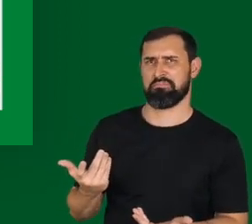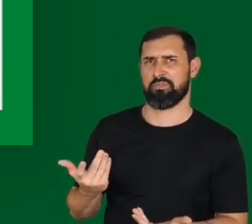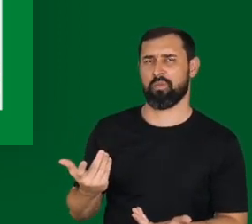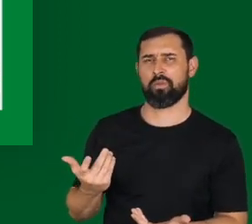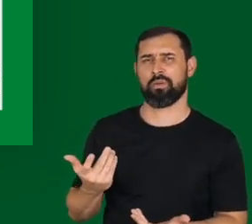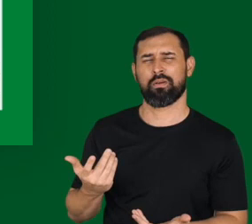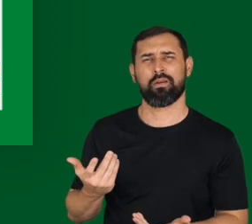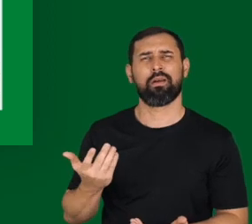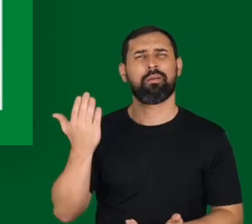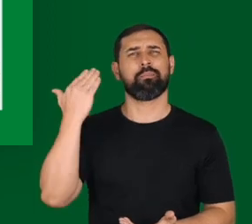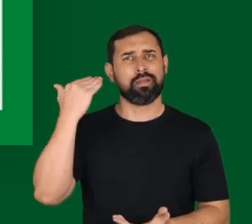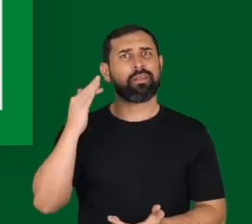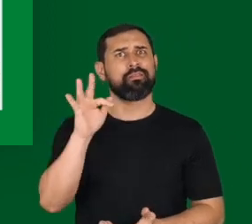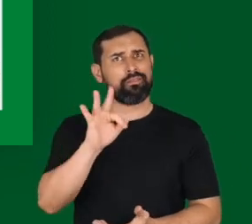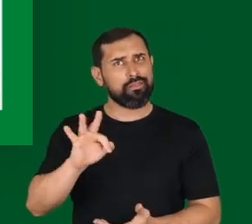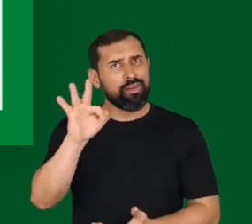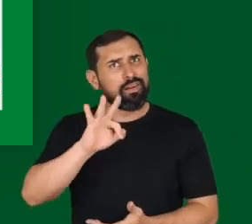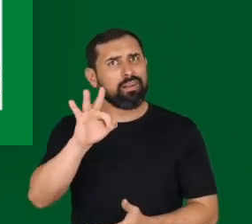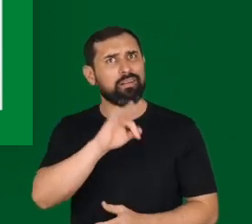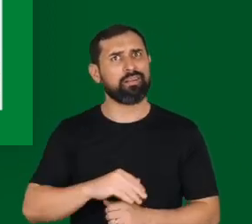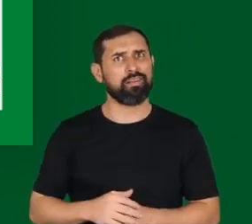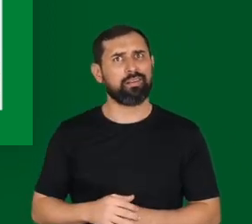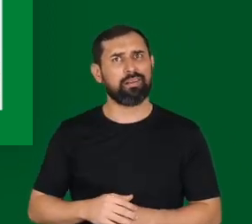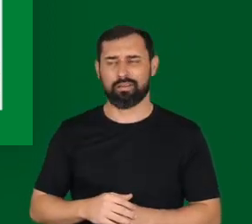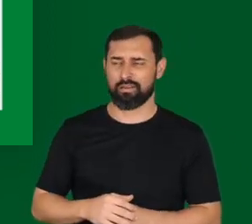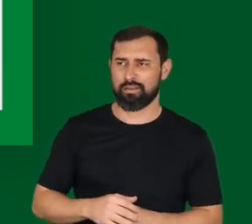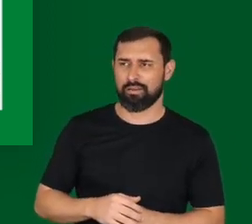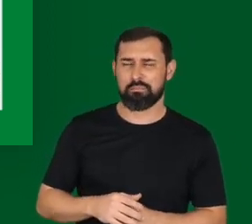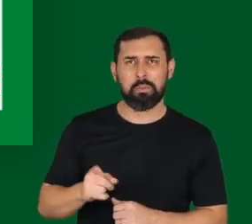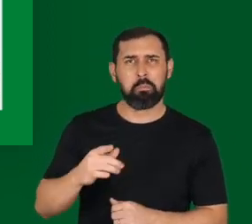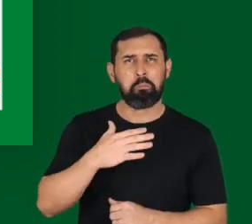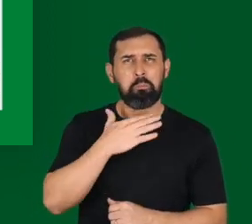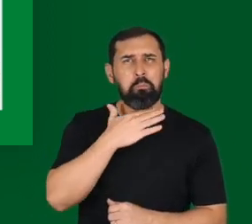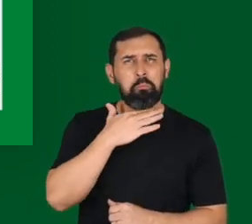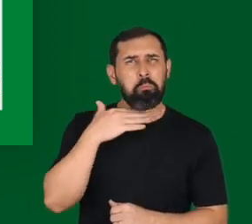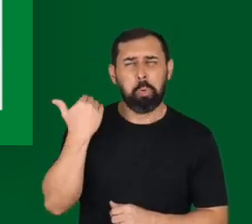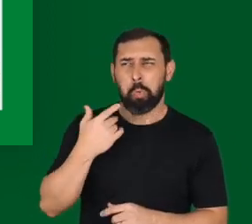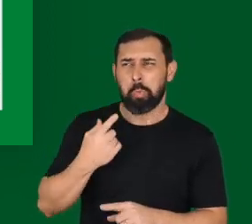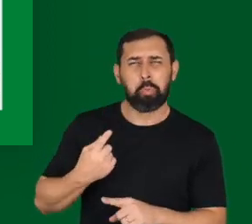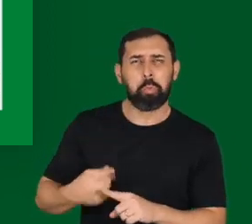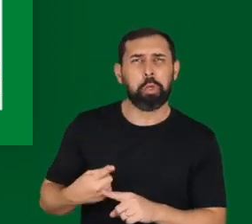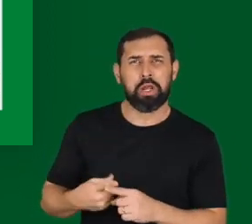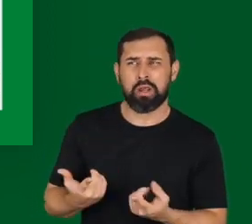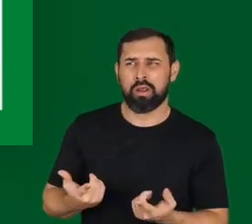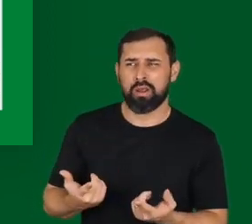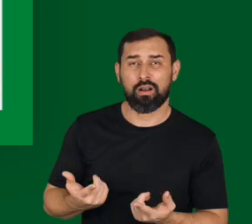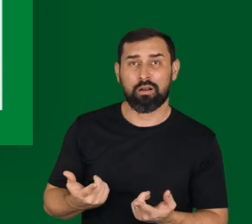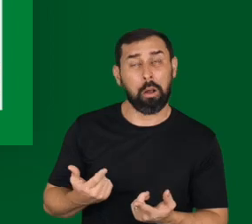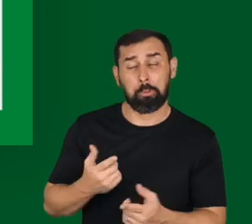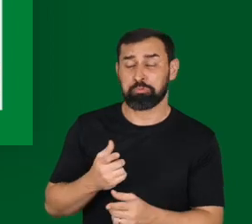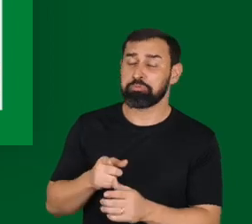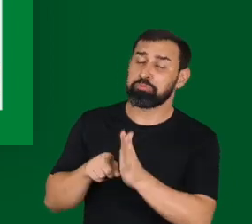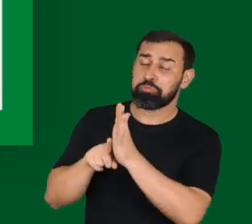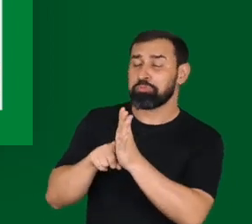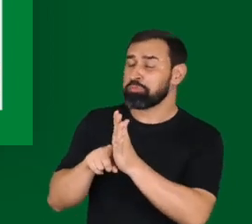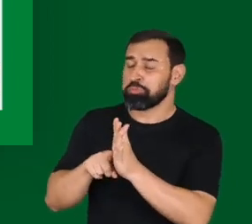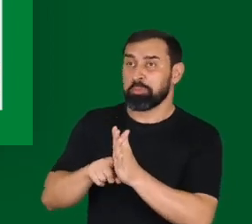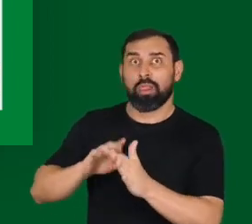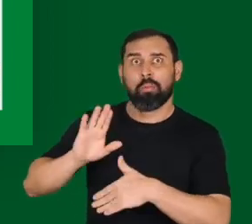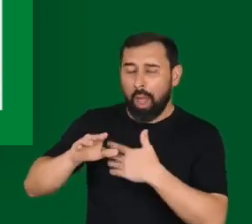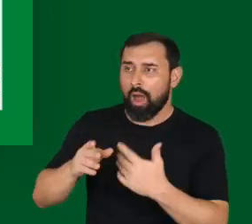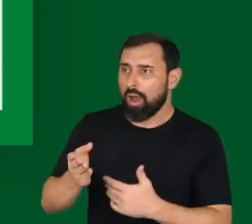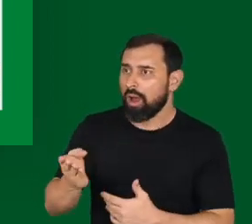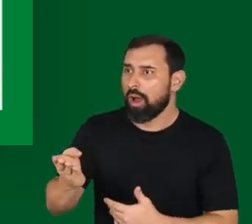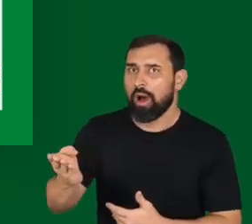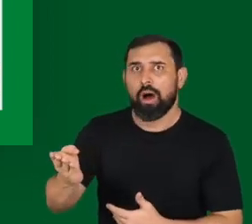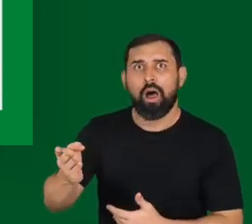fevereiro do ano passado. Então, foram 2 causas de morte. A princípio, não era uma causa de trauma, mas